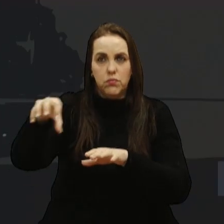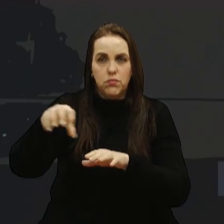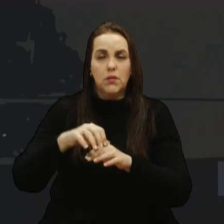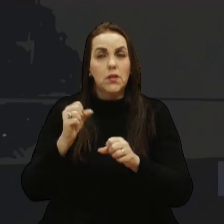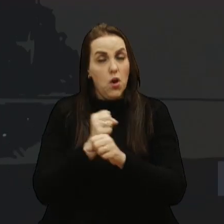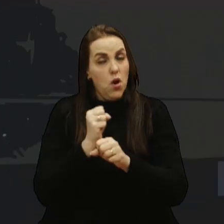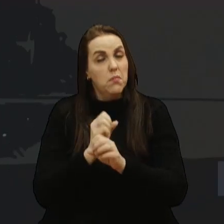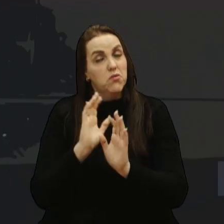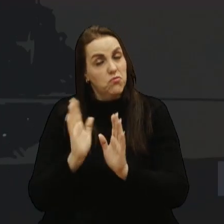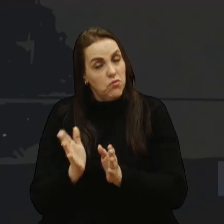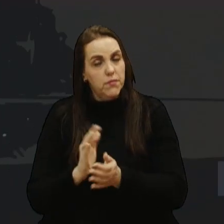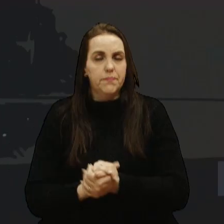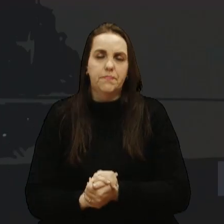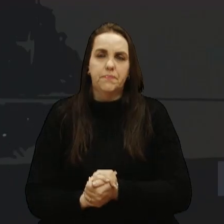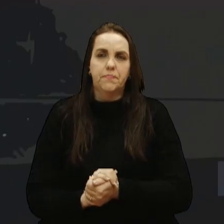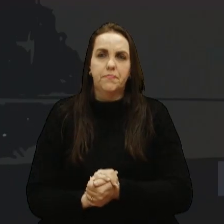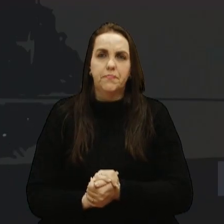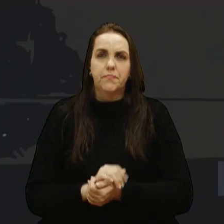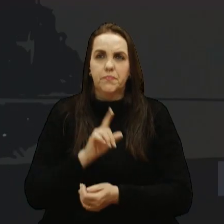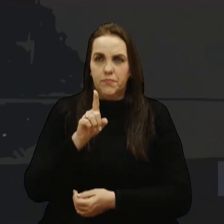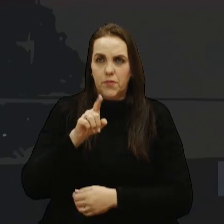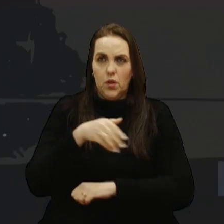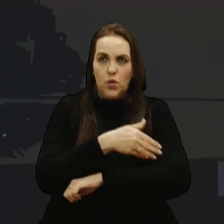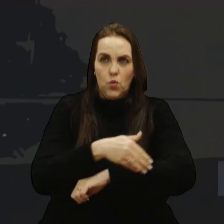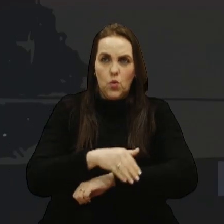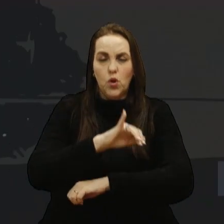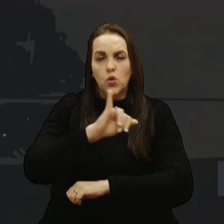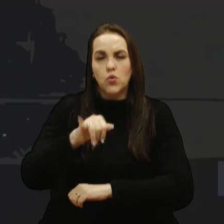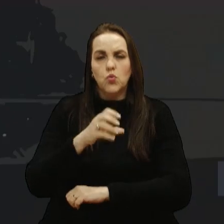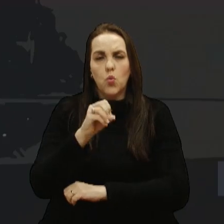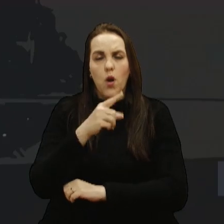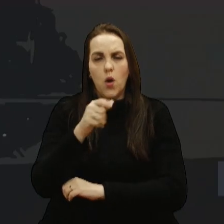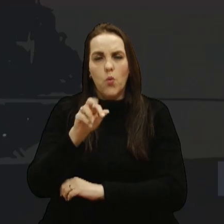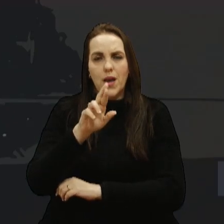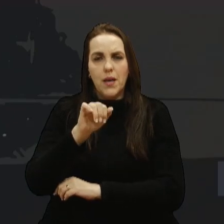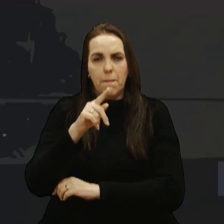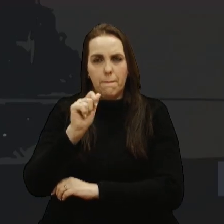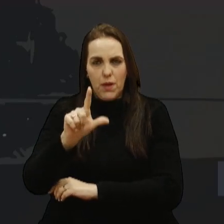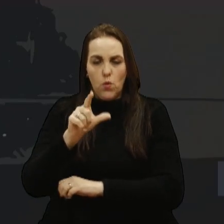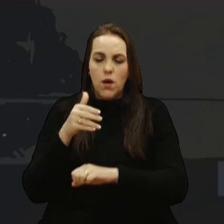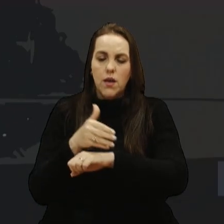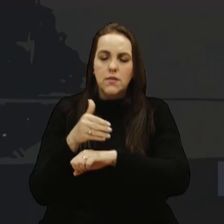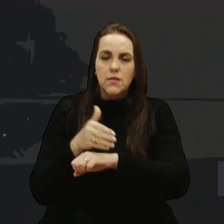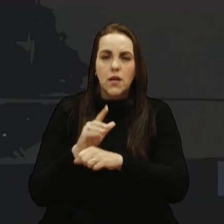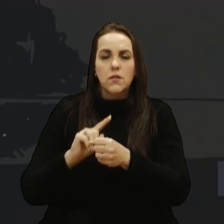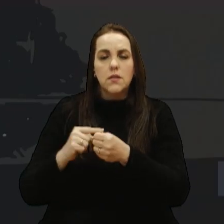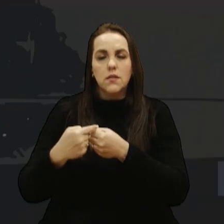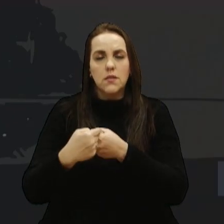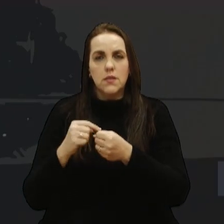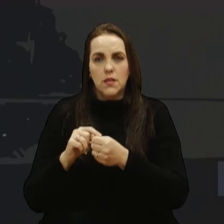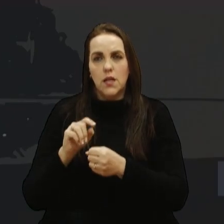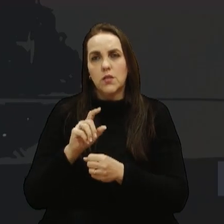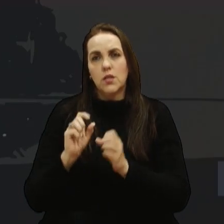Próximo. A João Rípio, que dá acesso à cidade industrial, está sendo feito